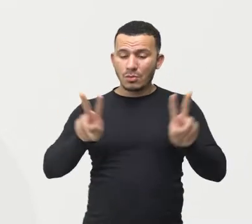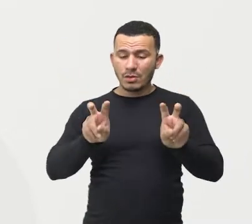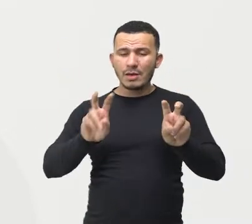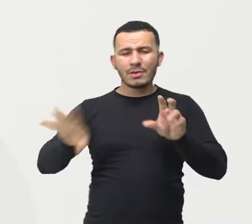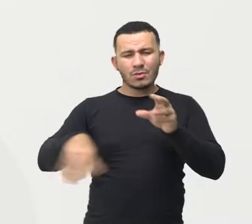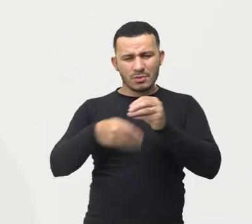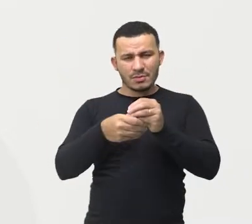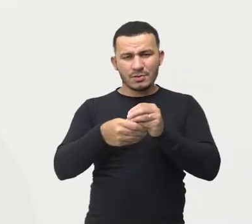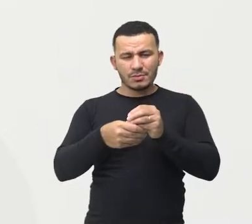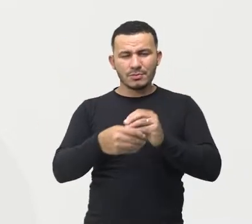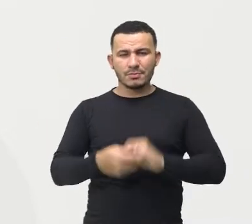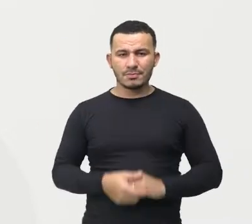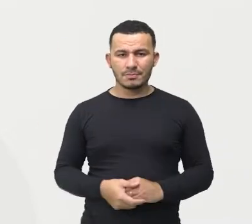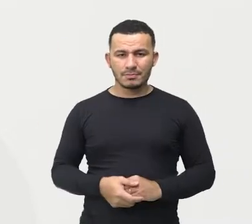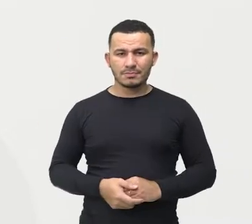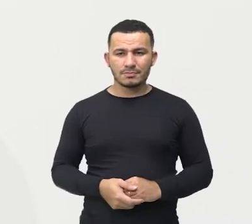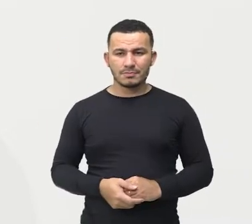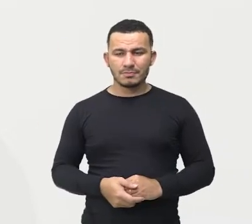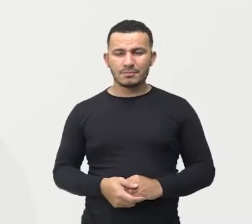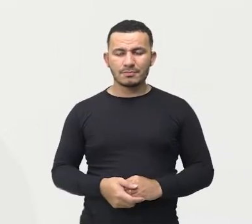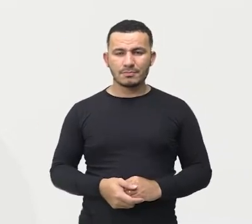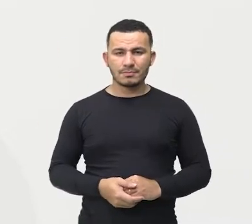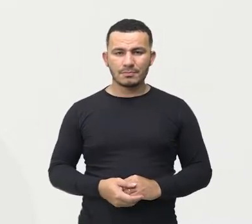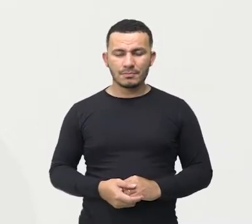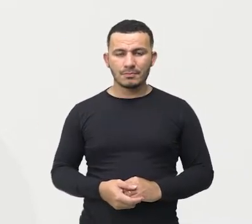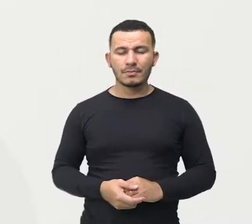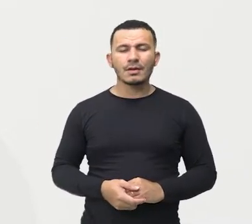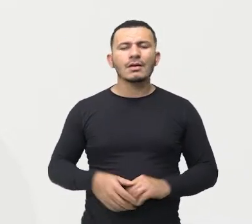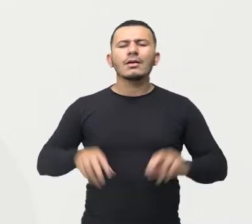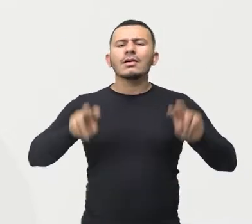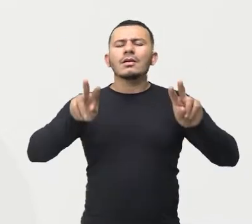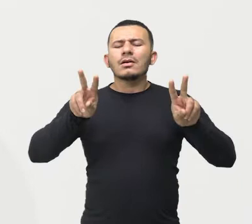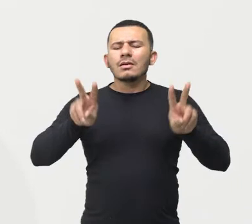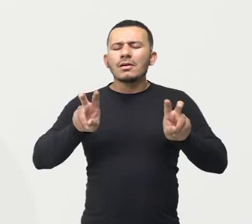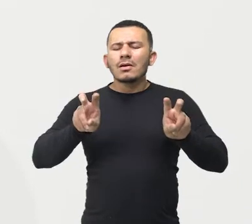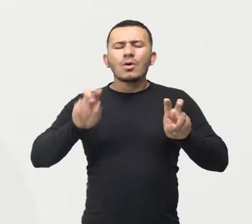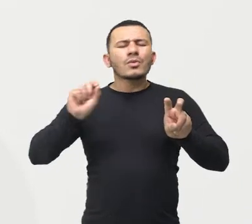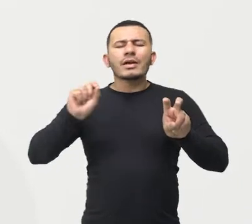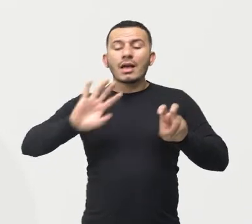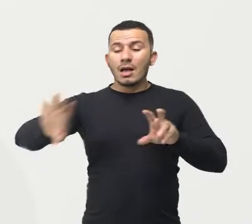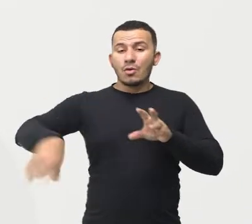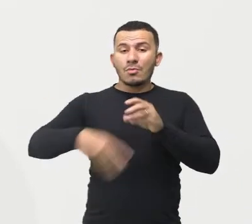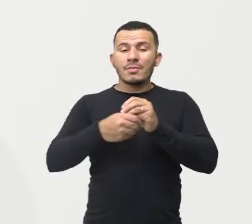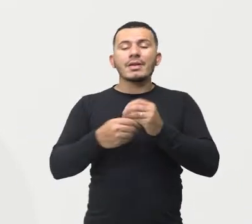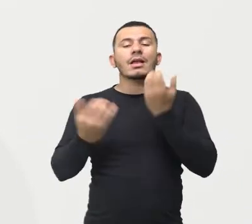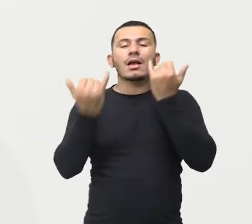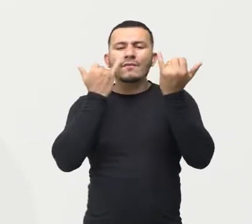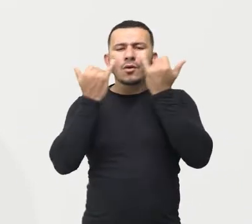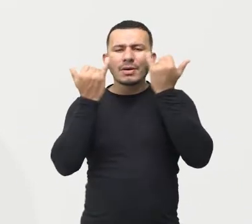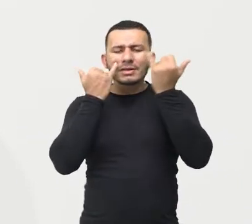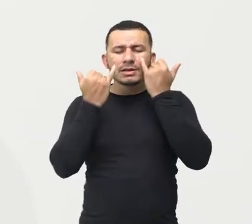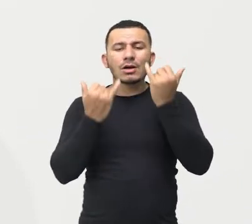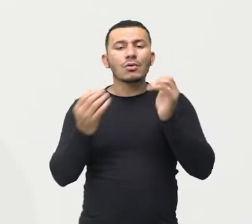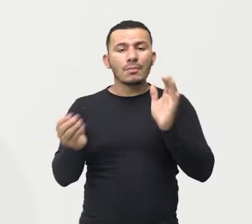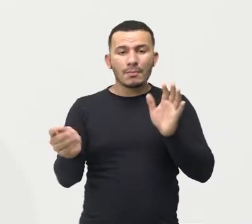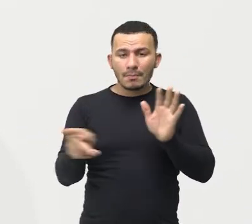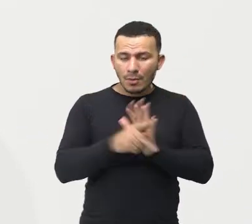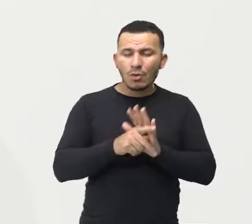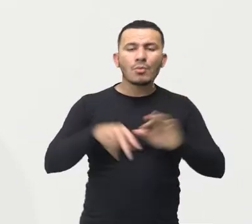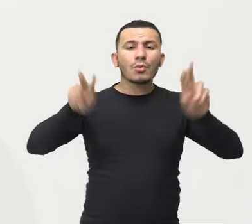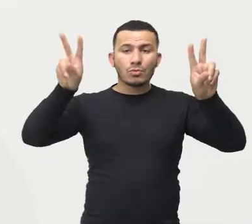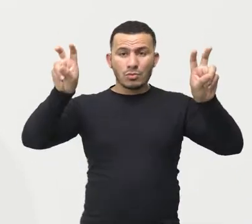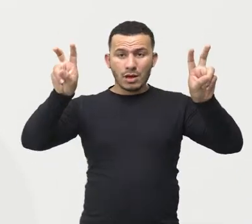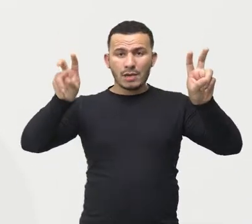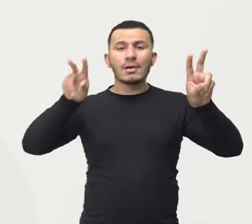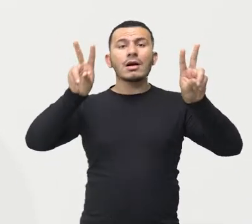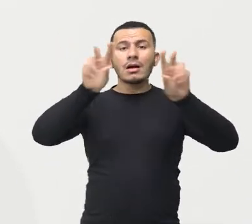subtítulo, certo? Da notícia. Ele complementa a informação colocada lá no nosso título. A gente tem no